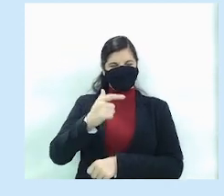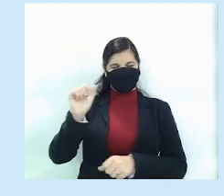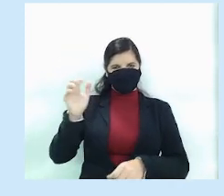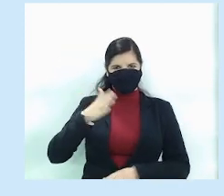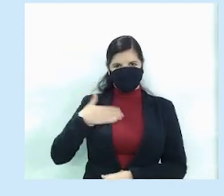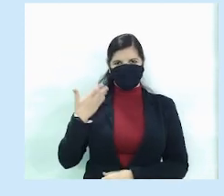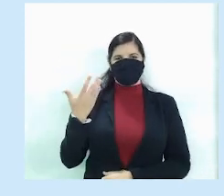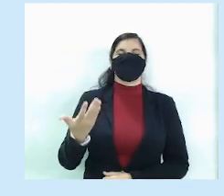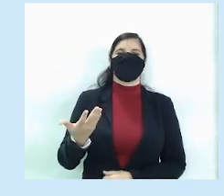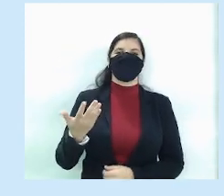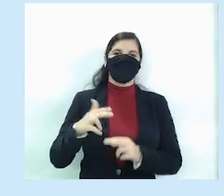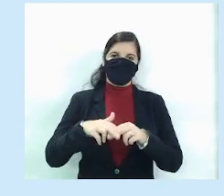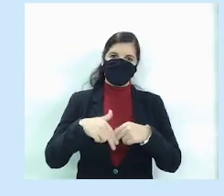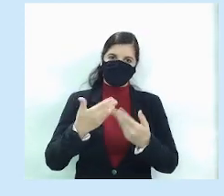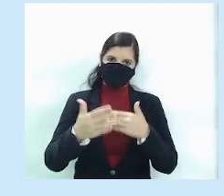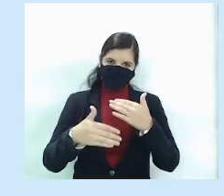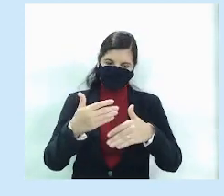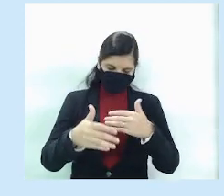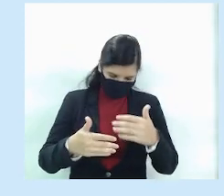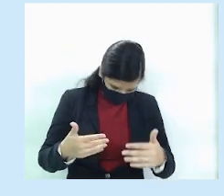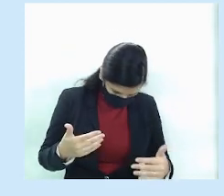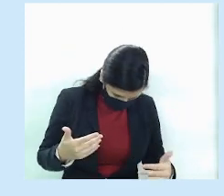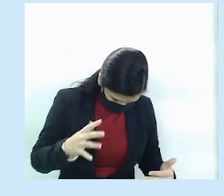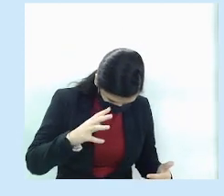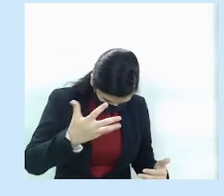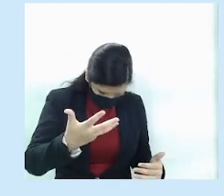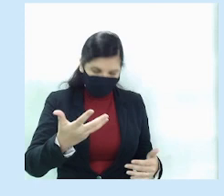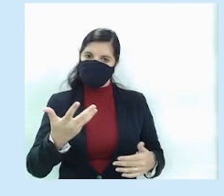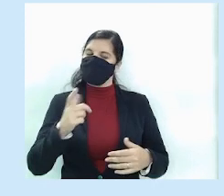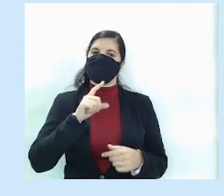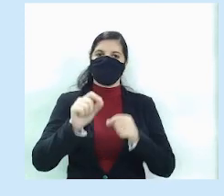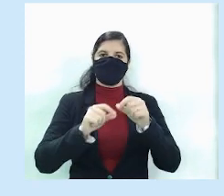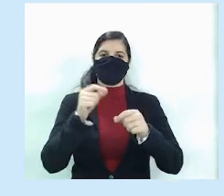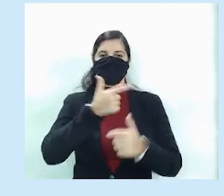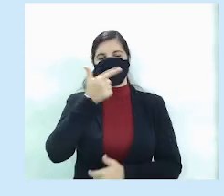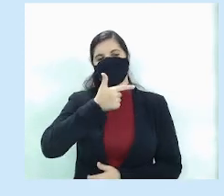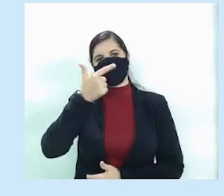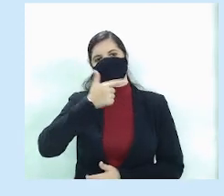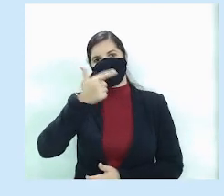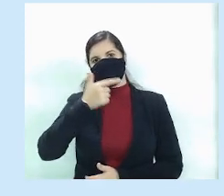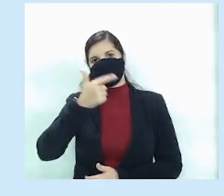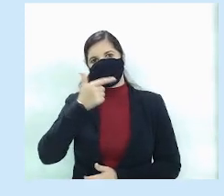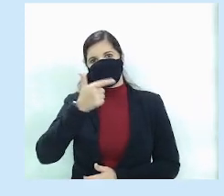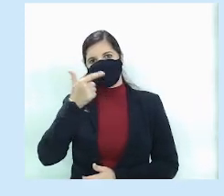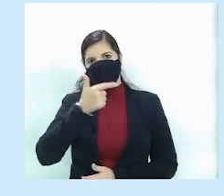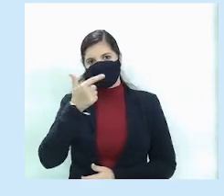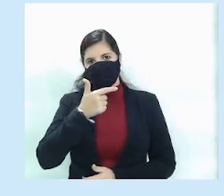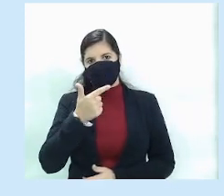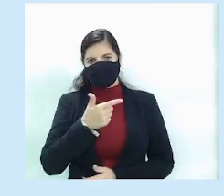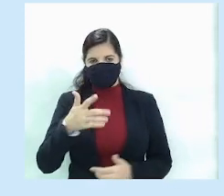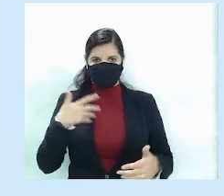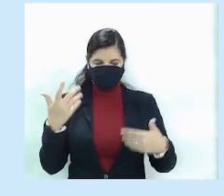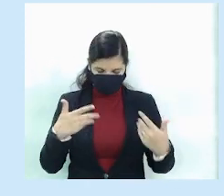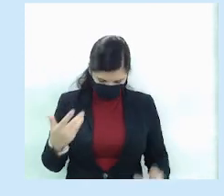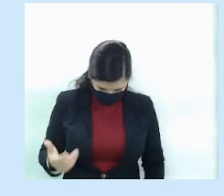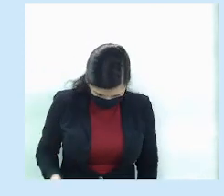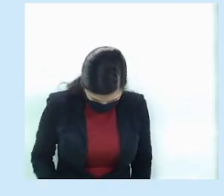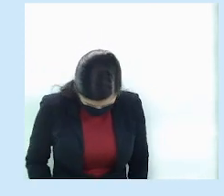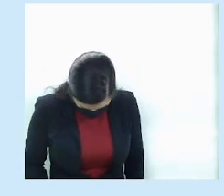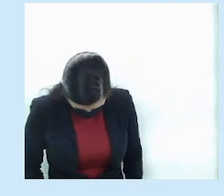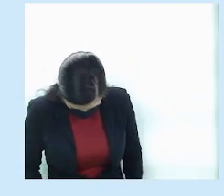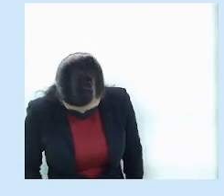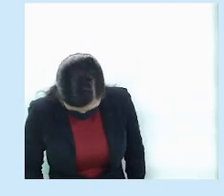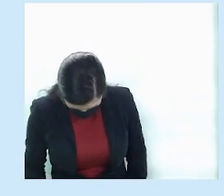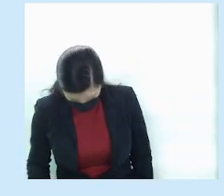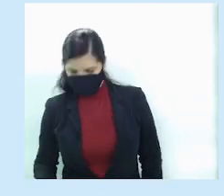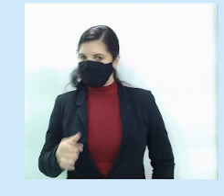e a partir dessas situações a gente acaba rindo daquilo, né? A gente acaba se divertindo, como foi o primeiro exemplo,